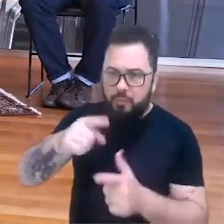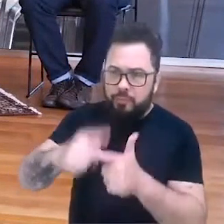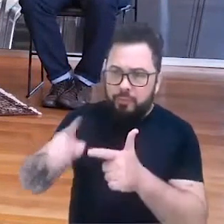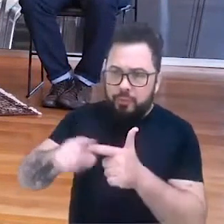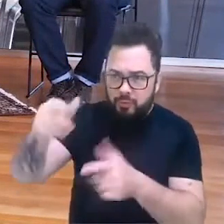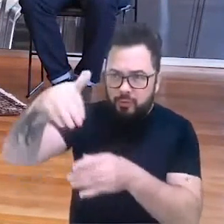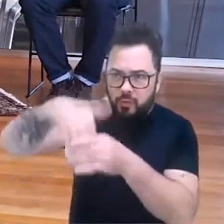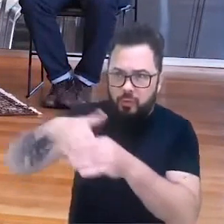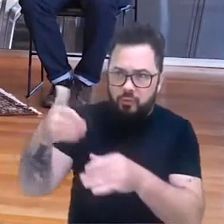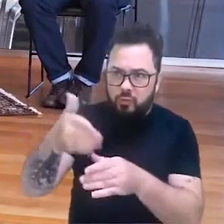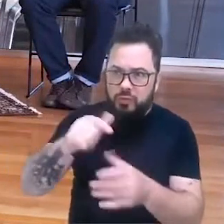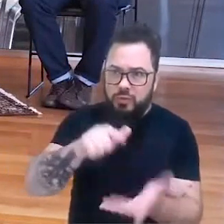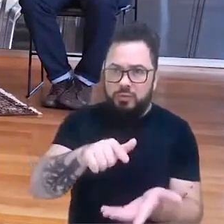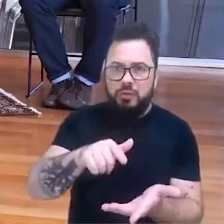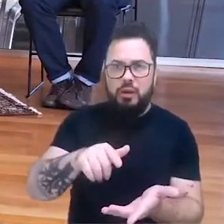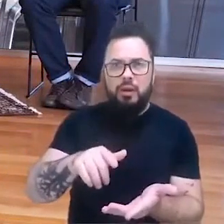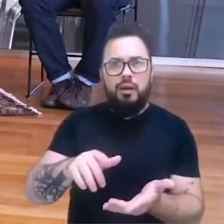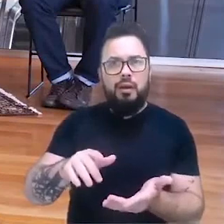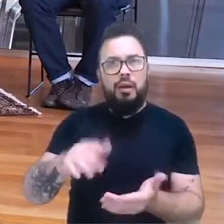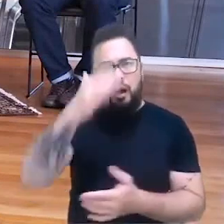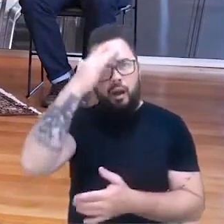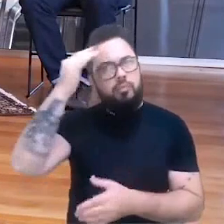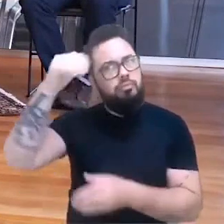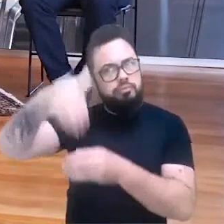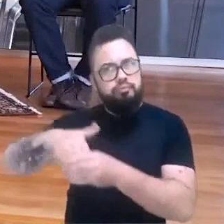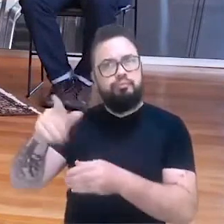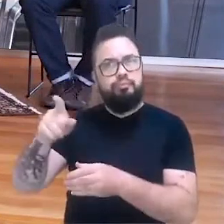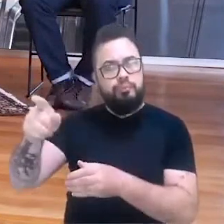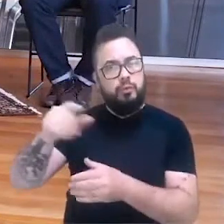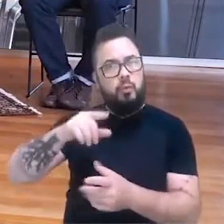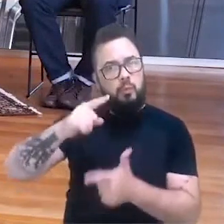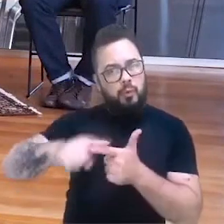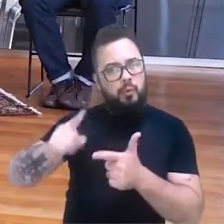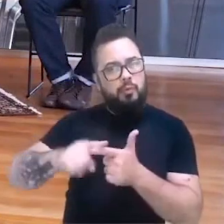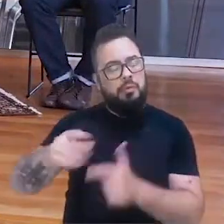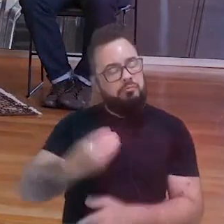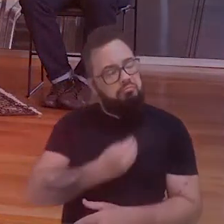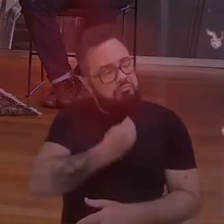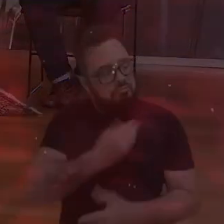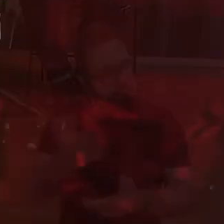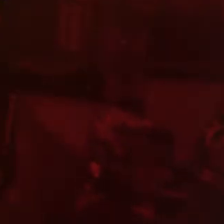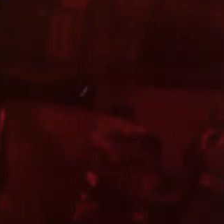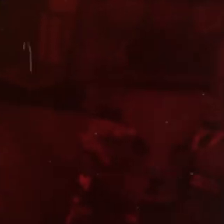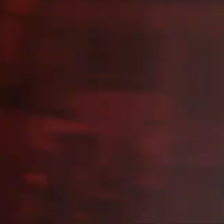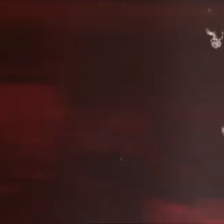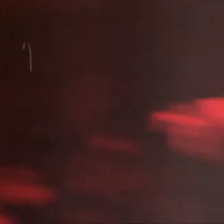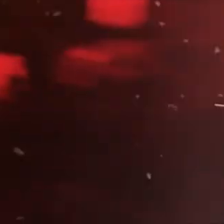Criou esse mal? Não. Você votou nesse mal? De jeito nenhum. Então, quem que votou, que conviva com ele.